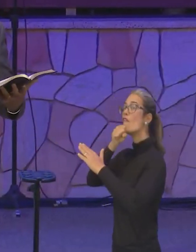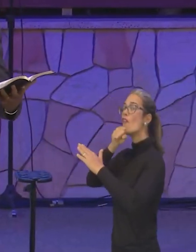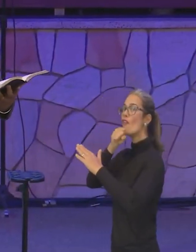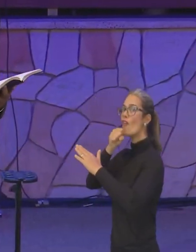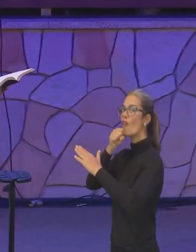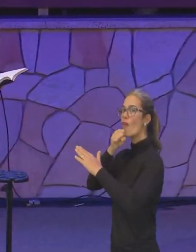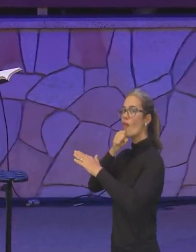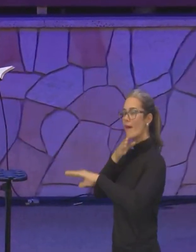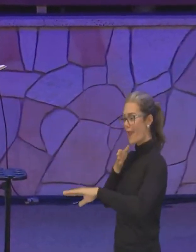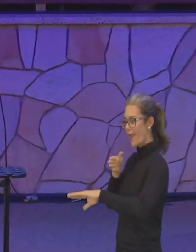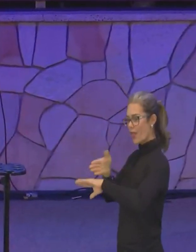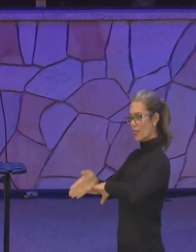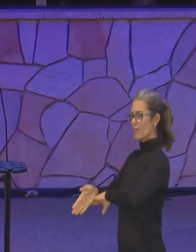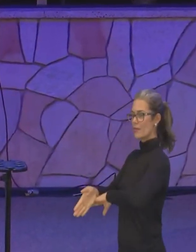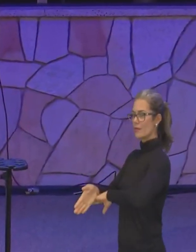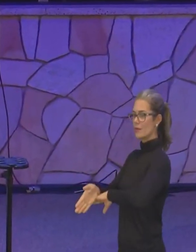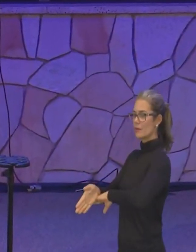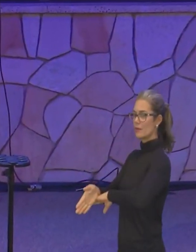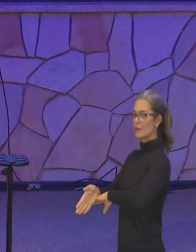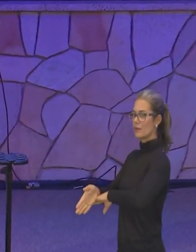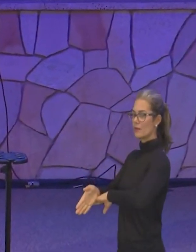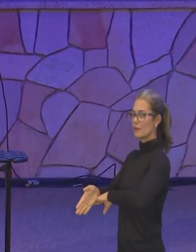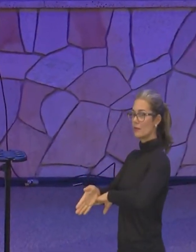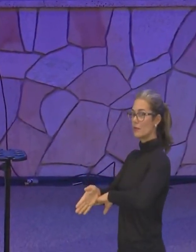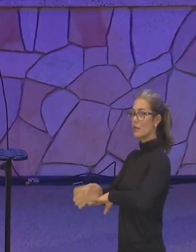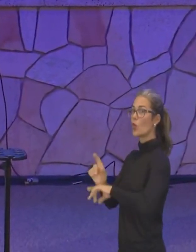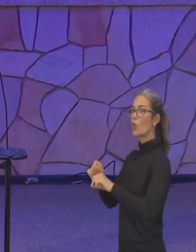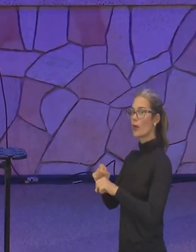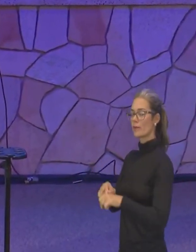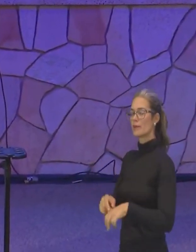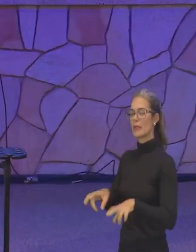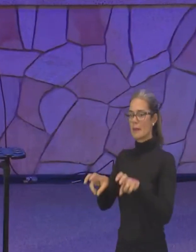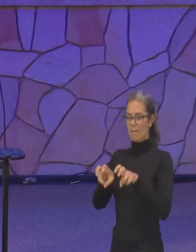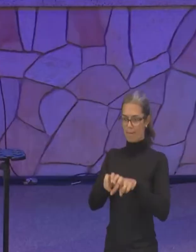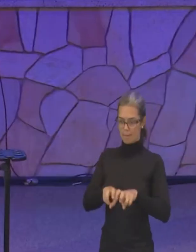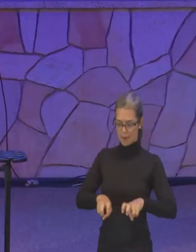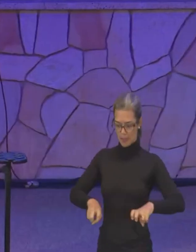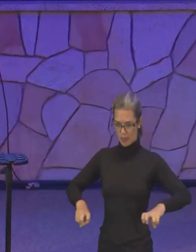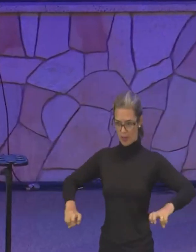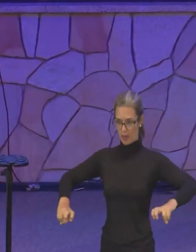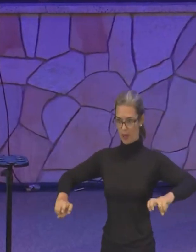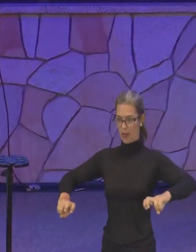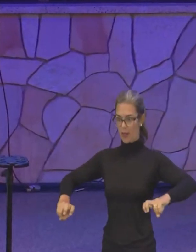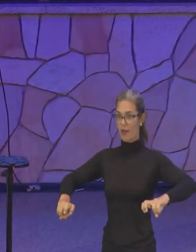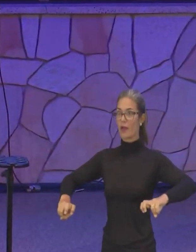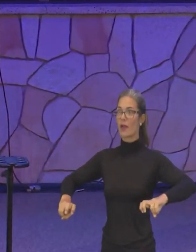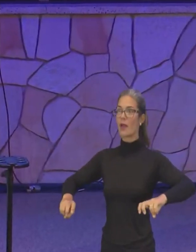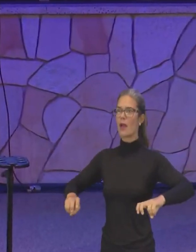ninguém podia comer ou se alimentar antes da oração.